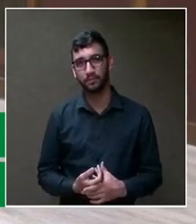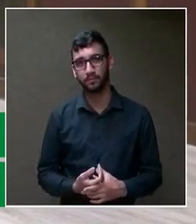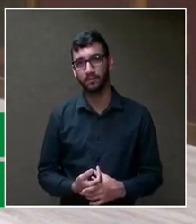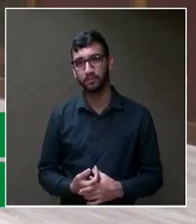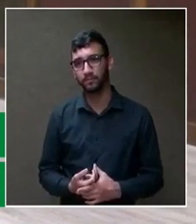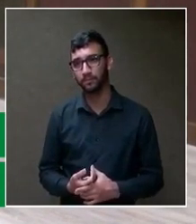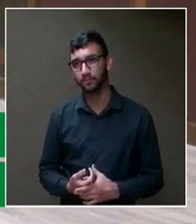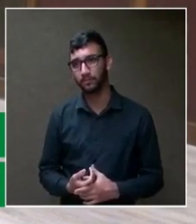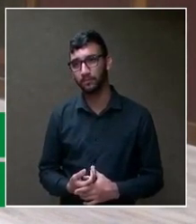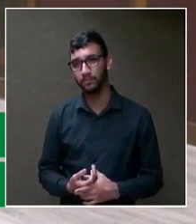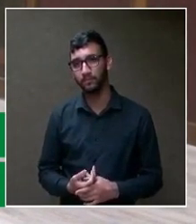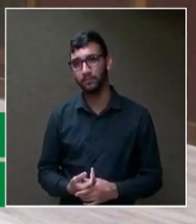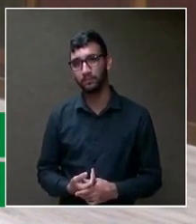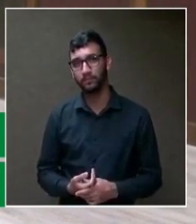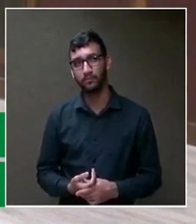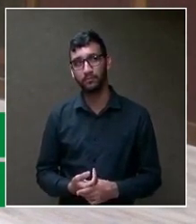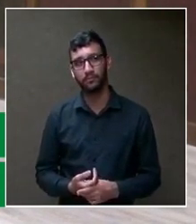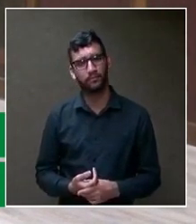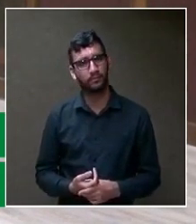A senhora...